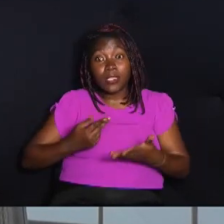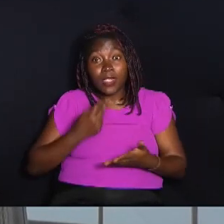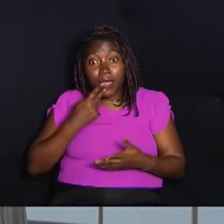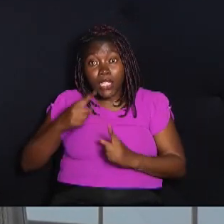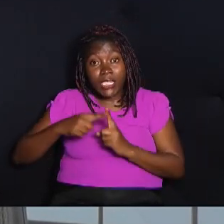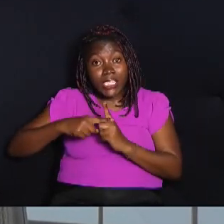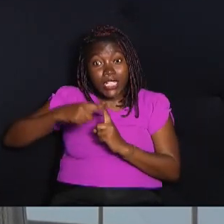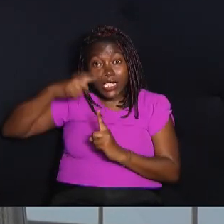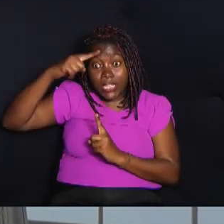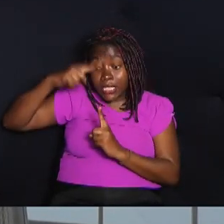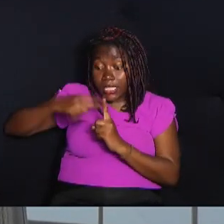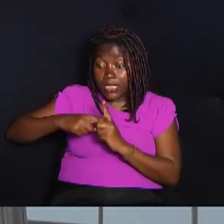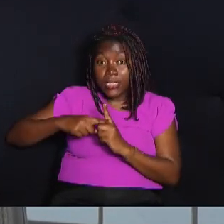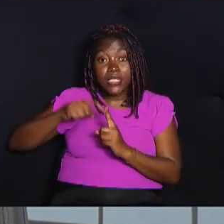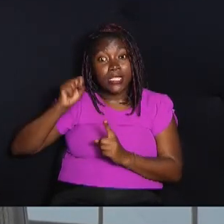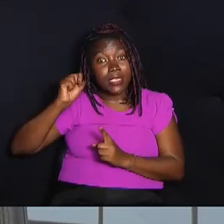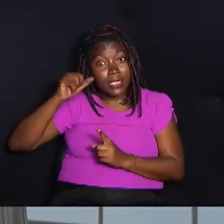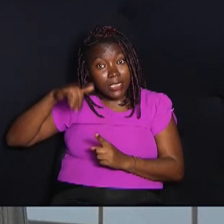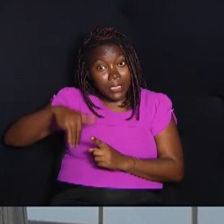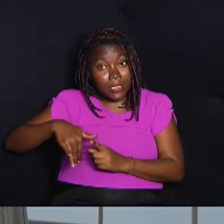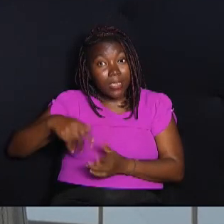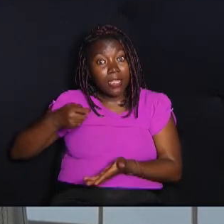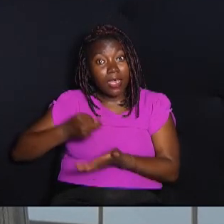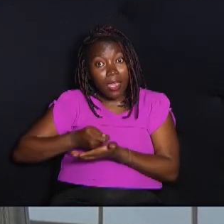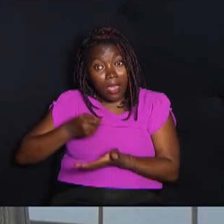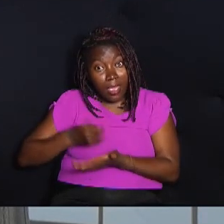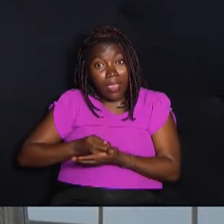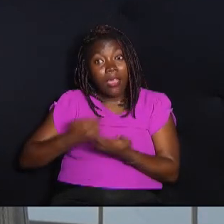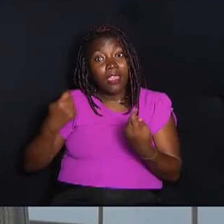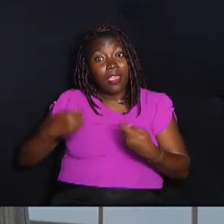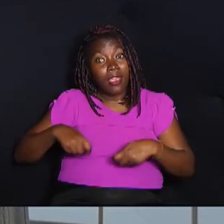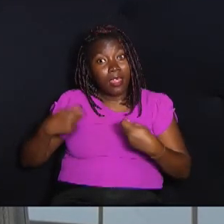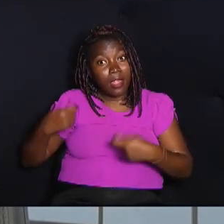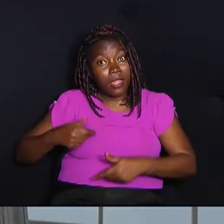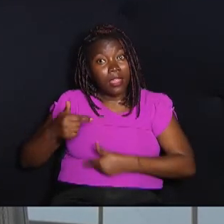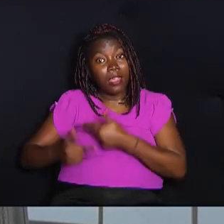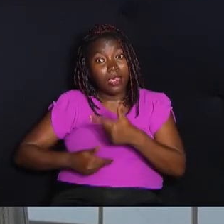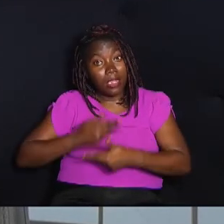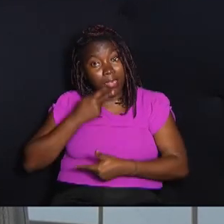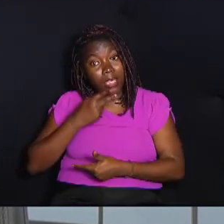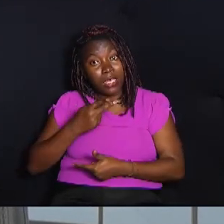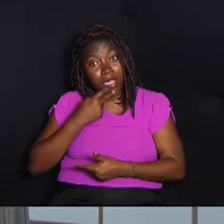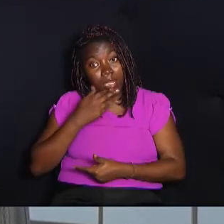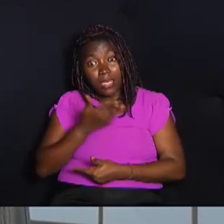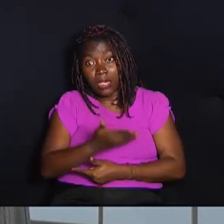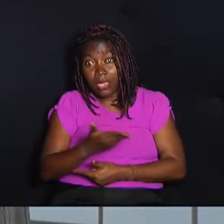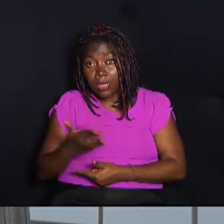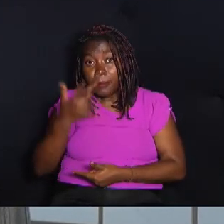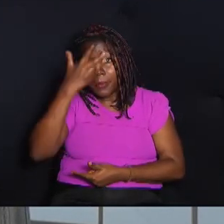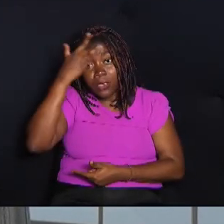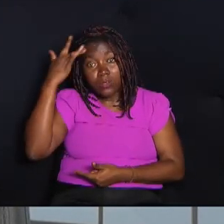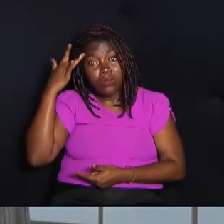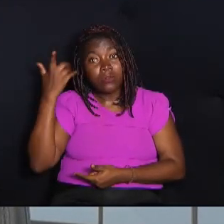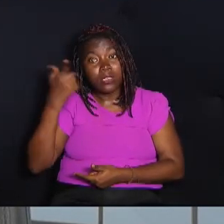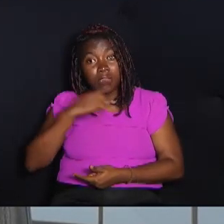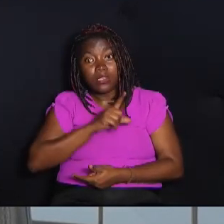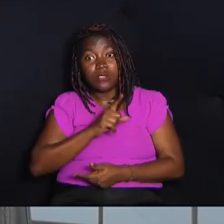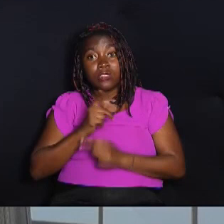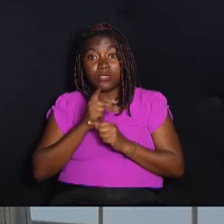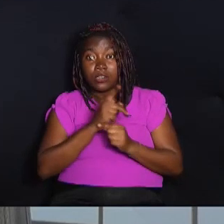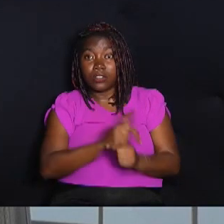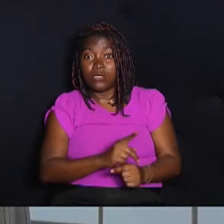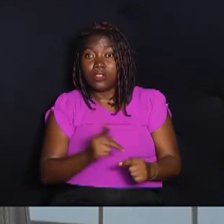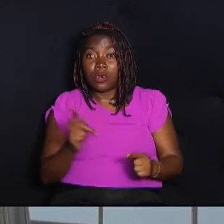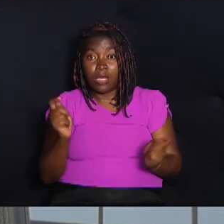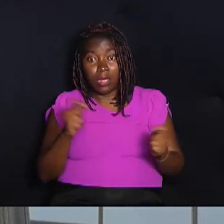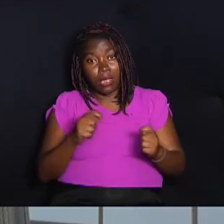nível que, sim, é necessário a gente trabalhar e falar para que as pessoas consigam buscar essas